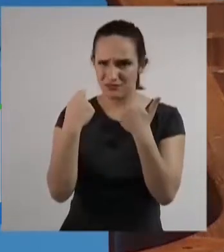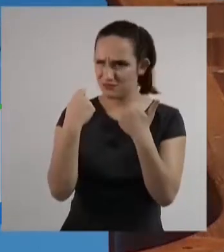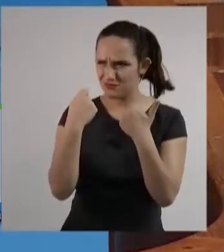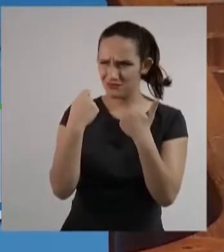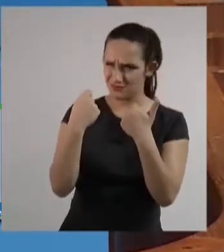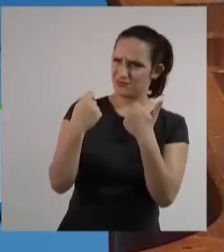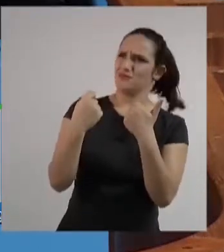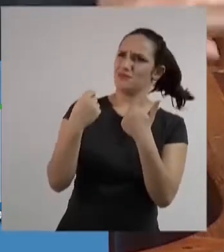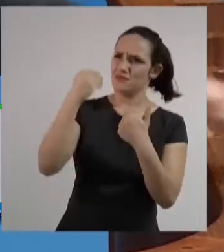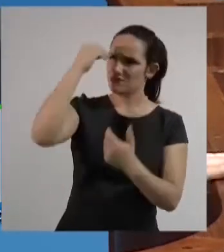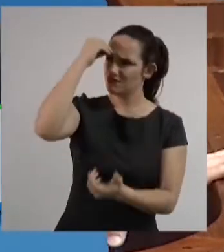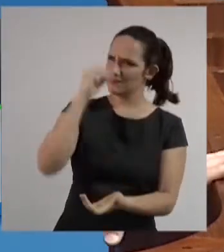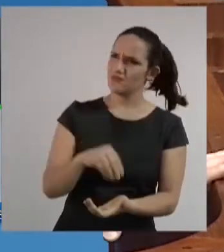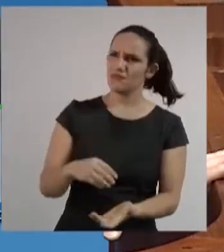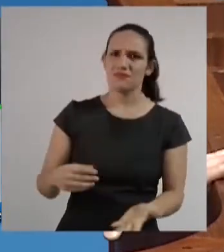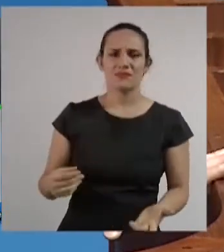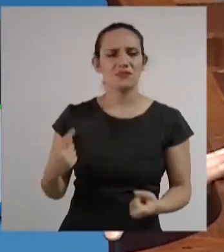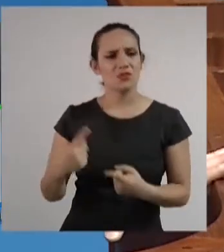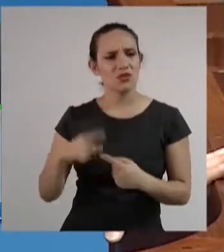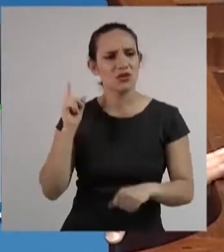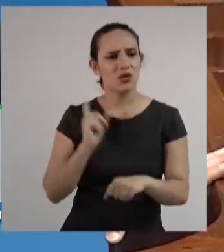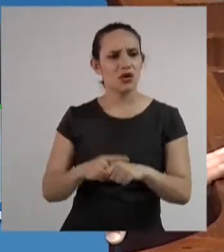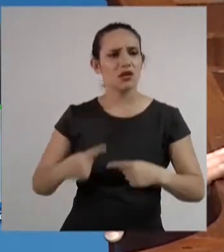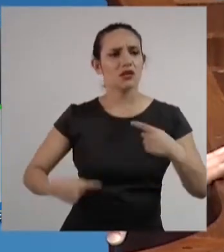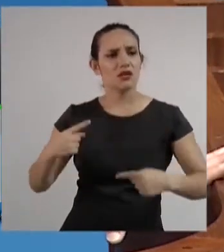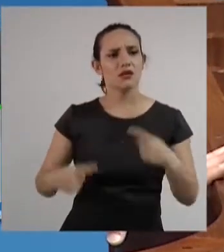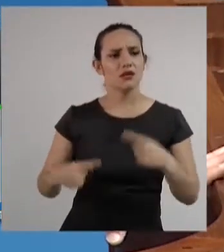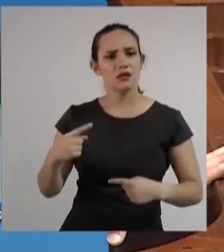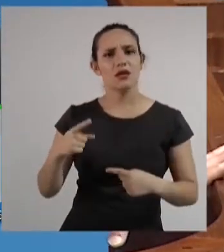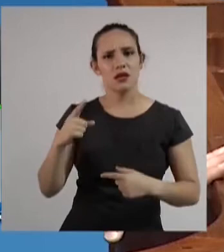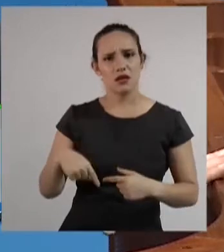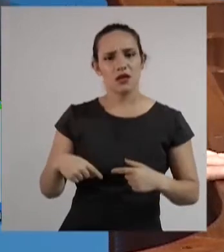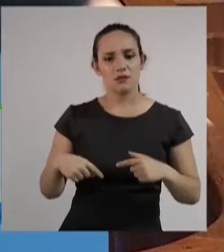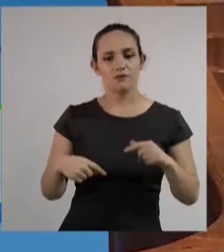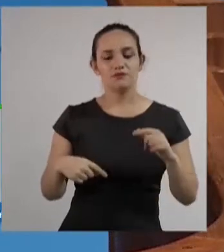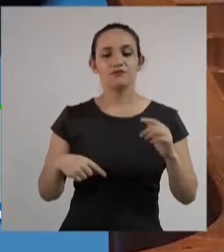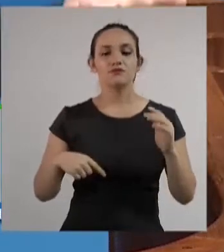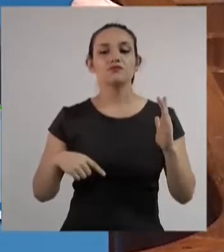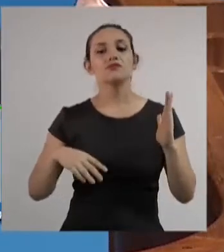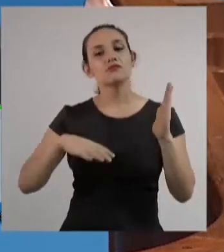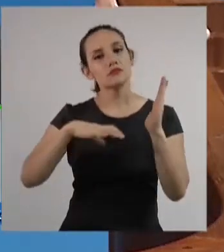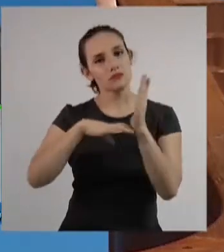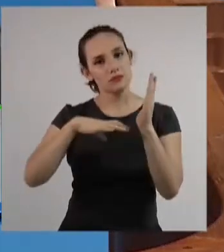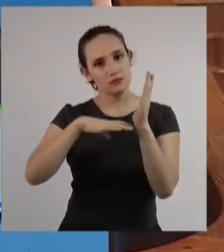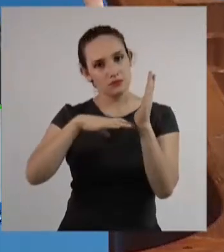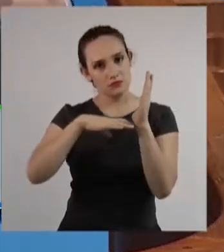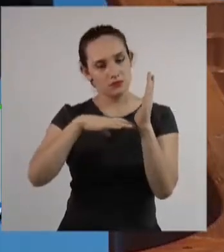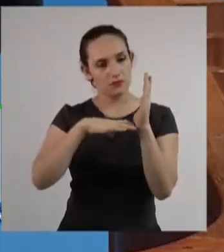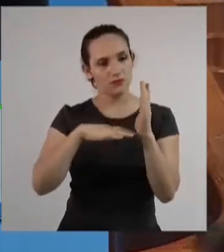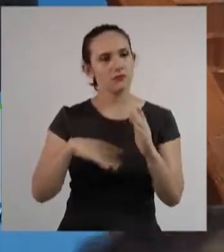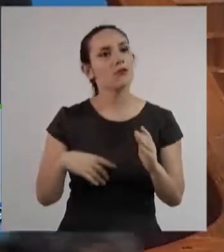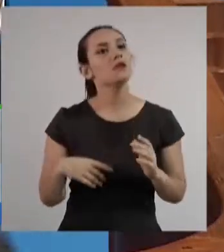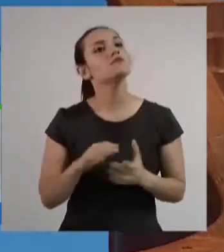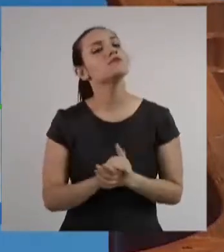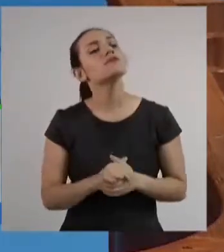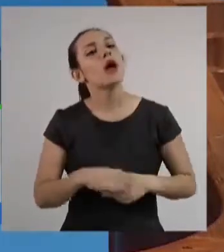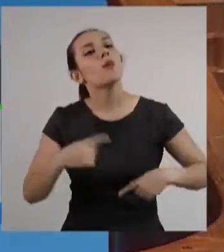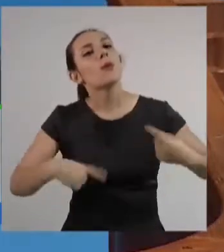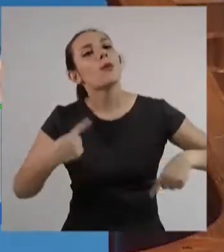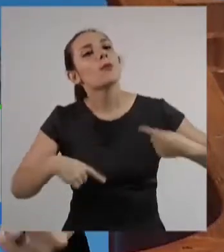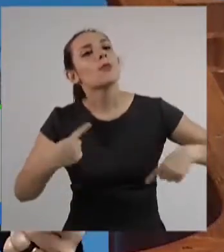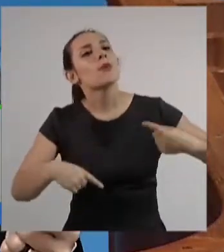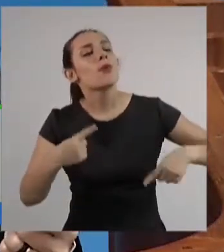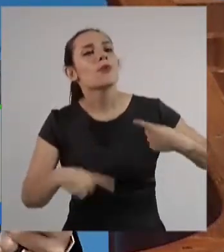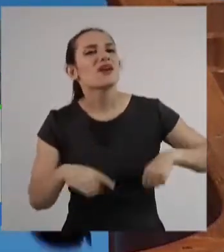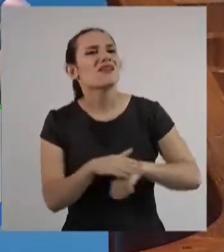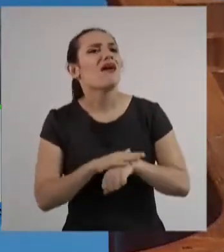decepcionando quando ele foi debater com o Senado o orçamento do ano que vem, e ele demonstrou não saber,